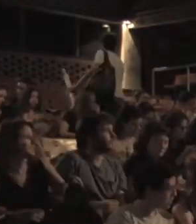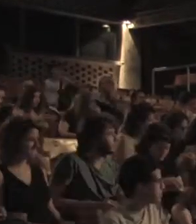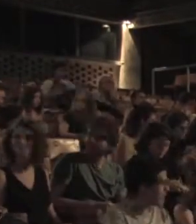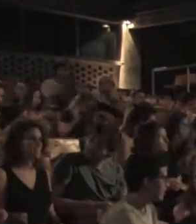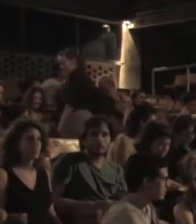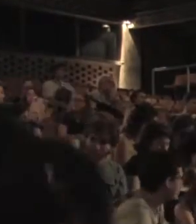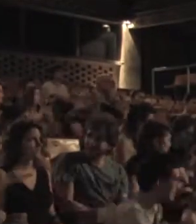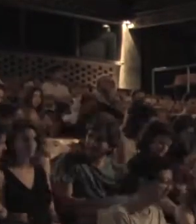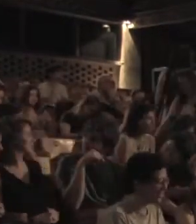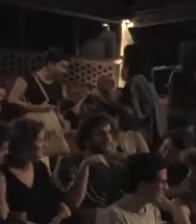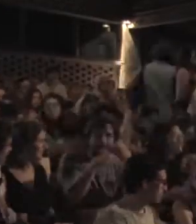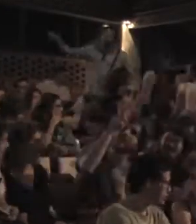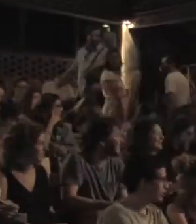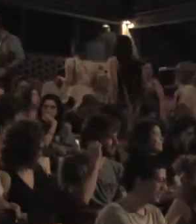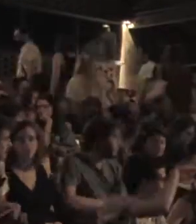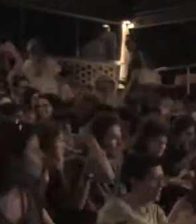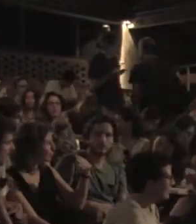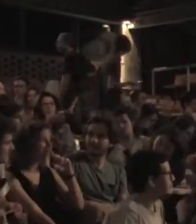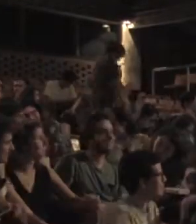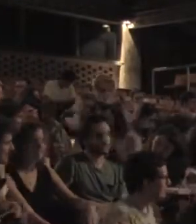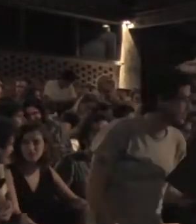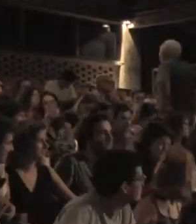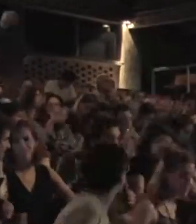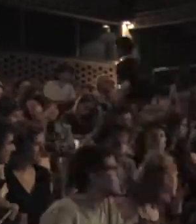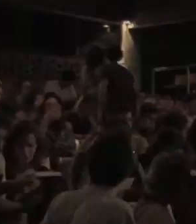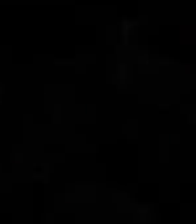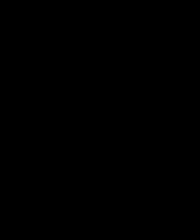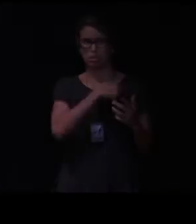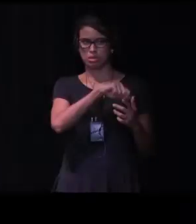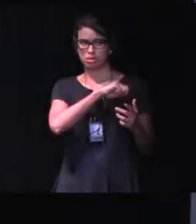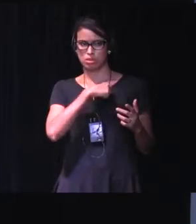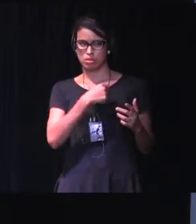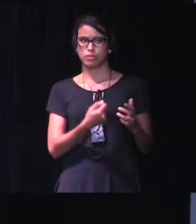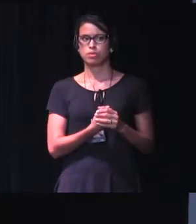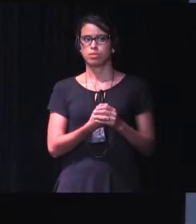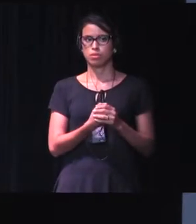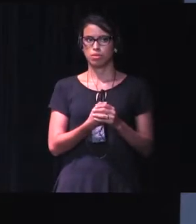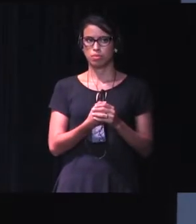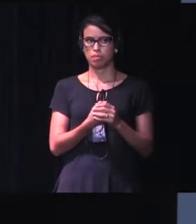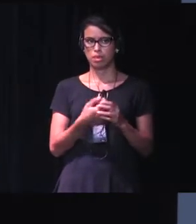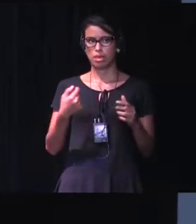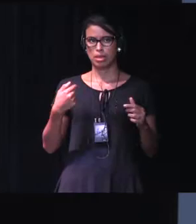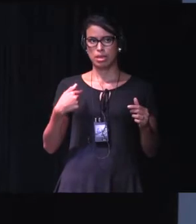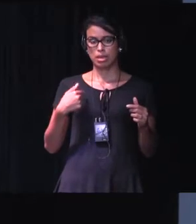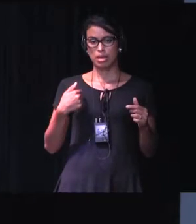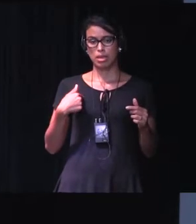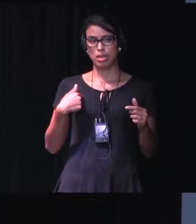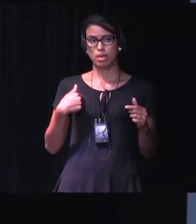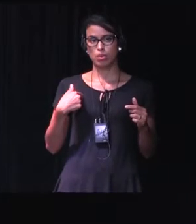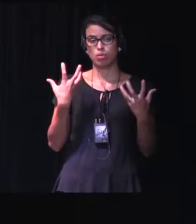o que mais me interessa é a ação, não o substantivo. Quando falamos da ação e não do